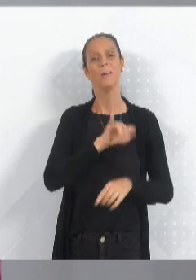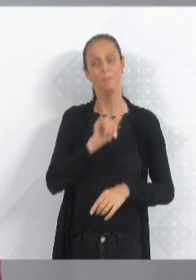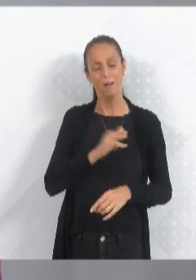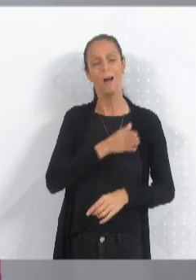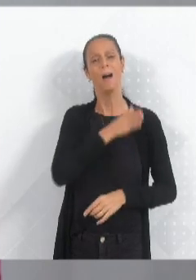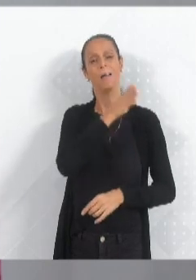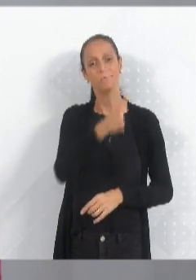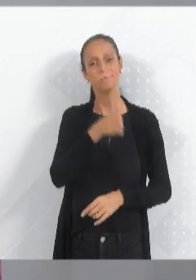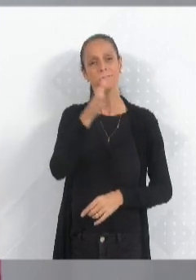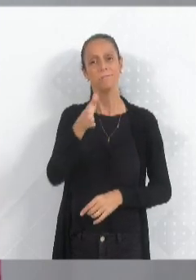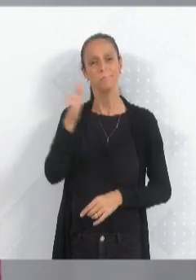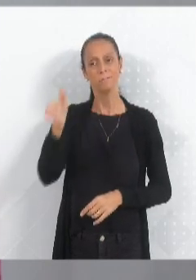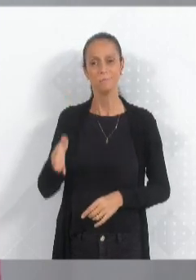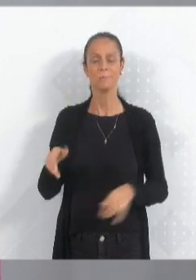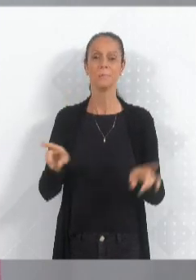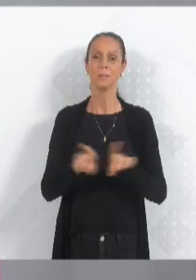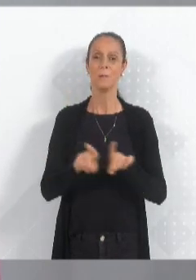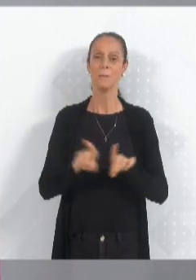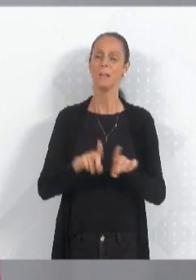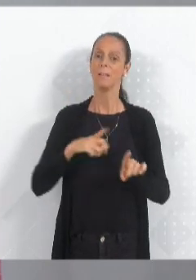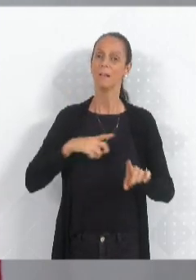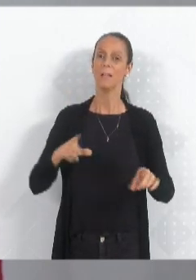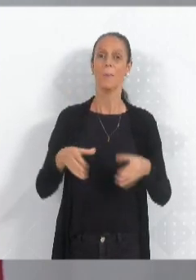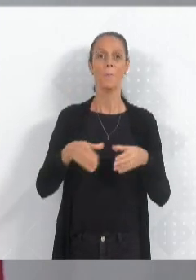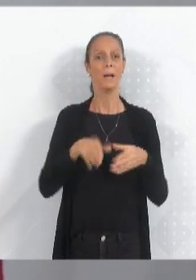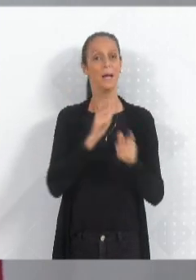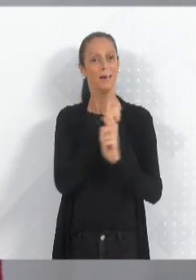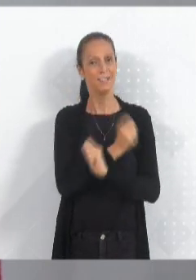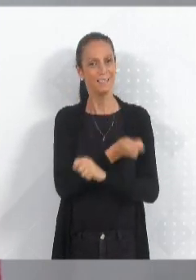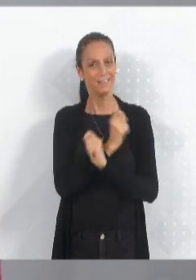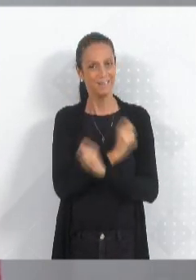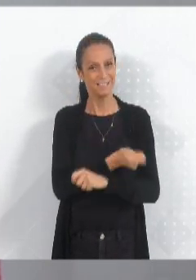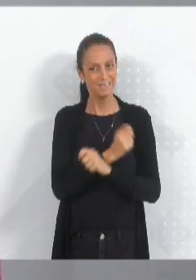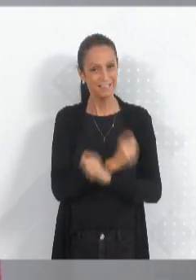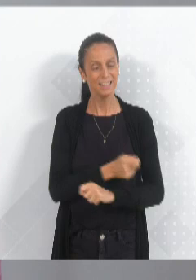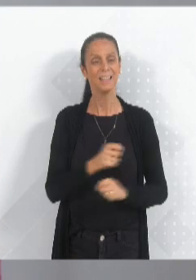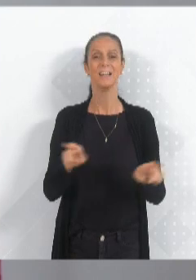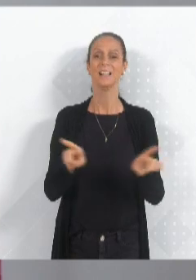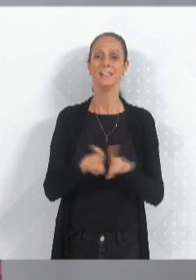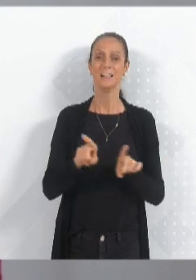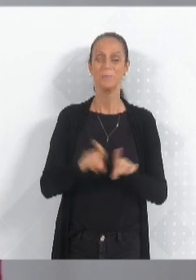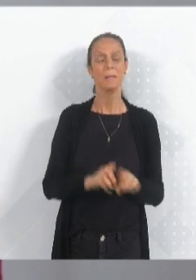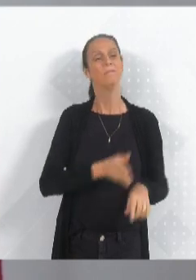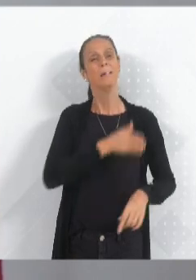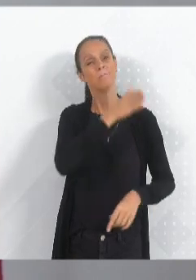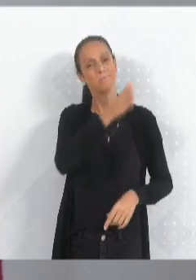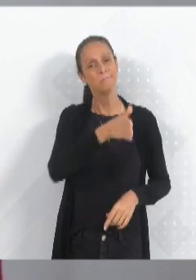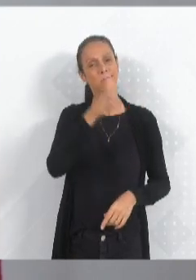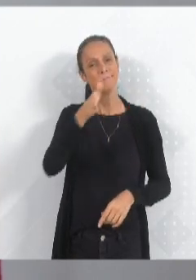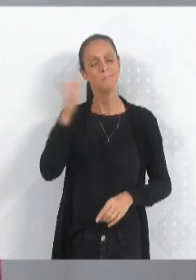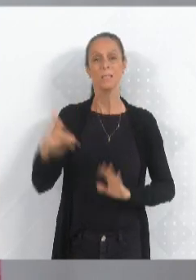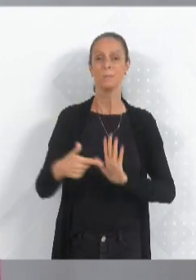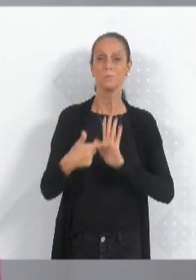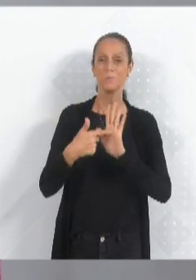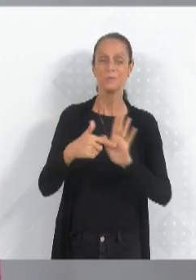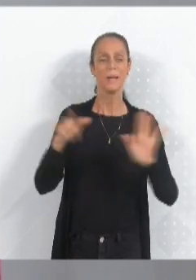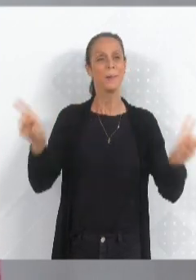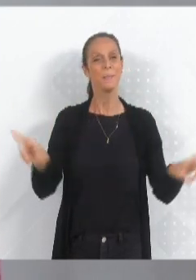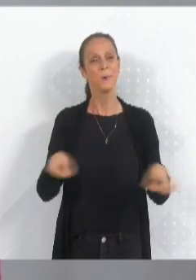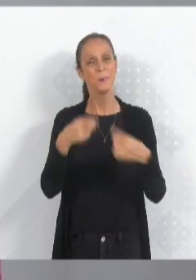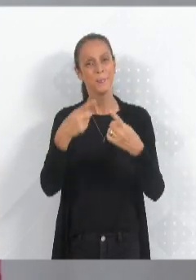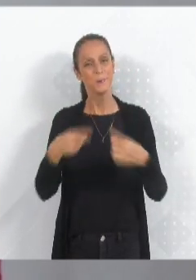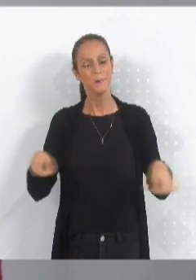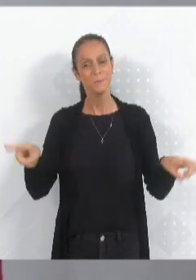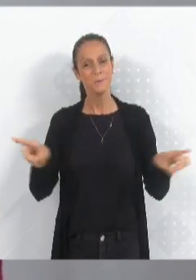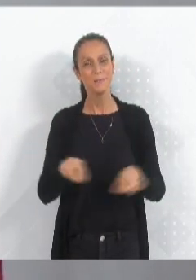nós temos aí o concerto sinfônico a nossa banda de música executa eh atividades né de musicais junto a